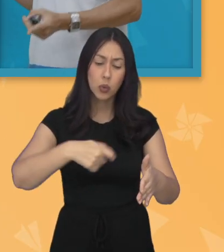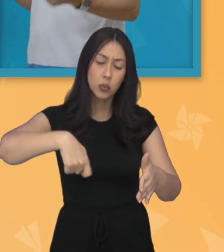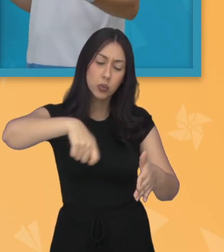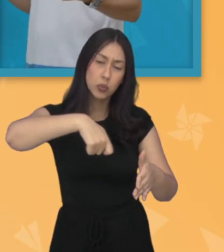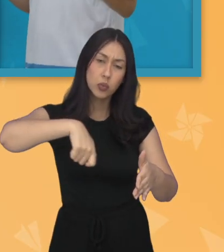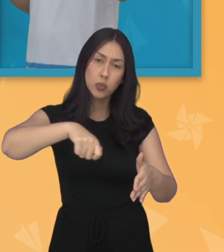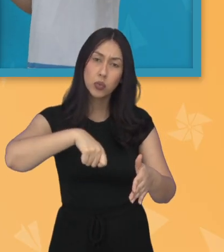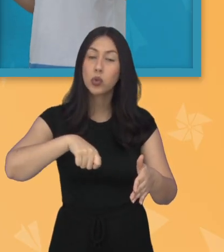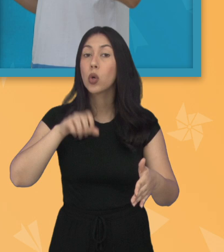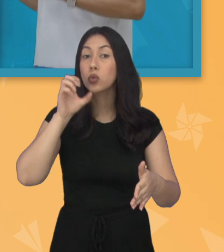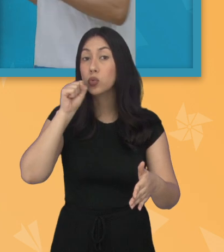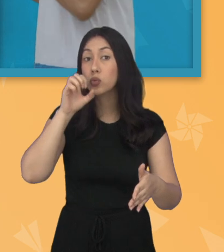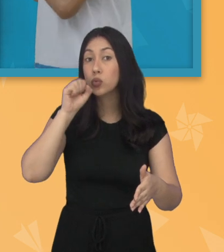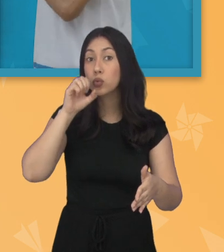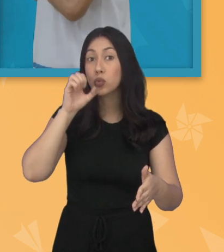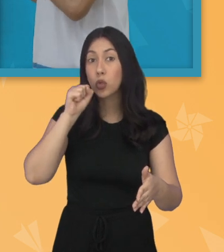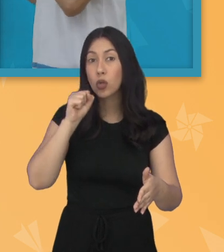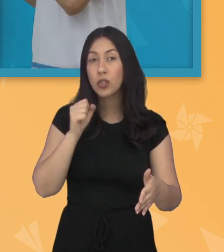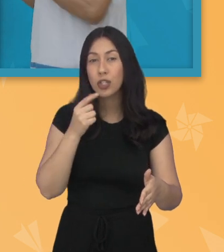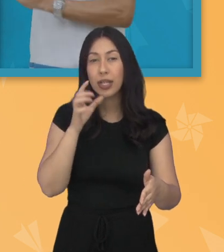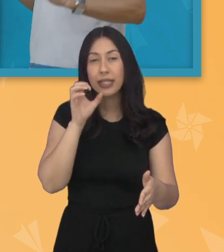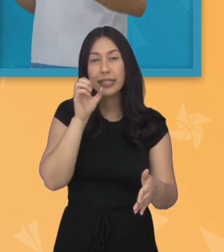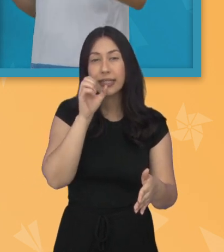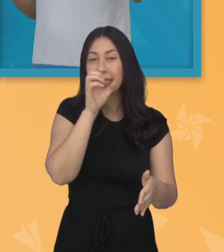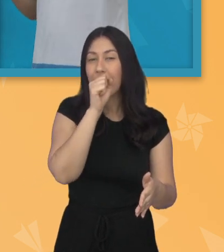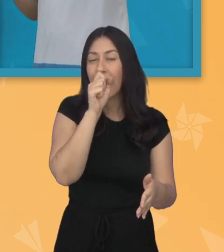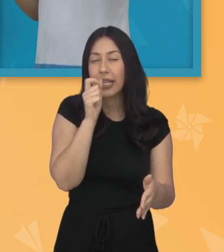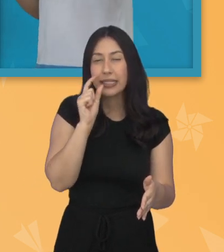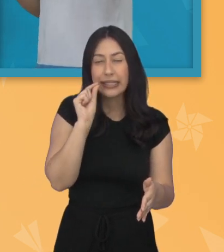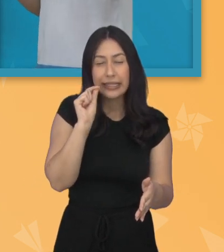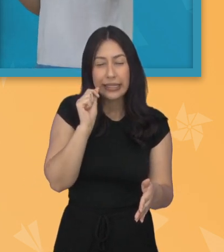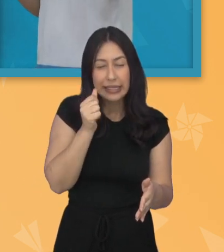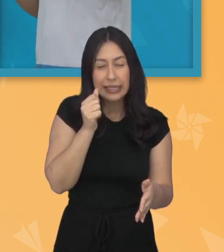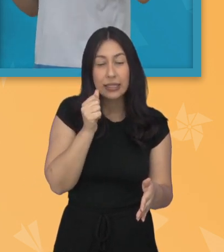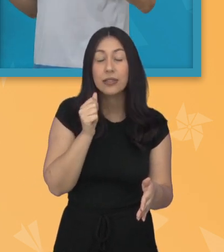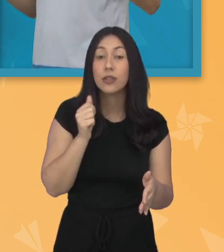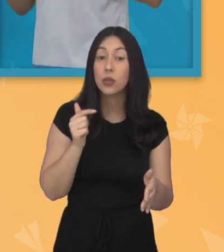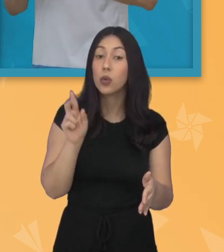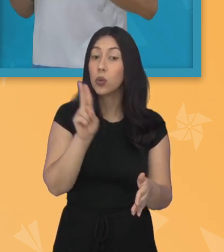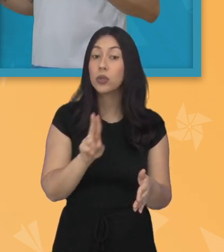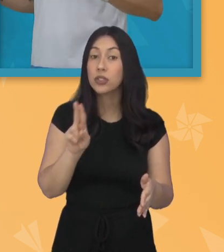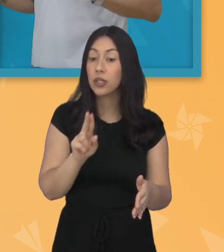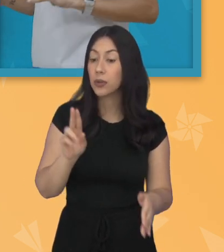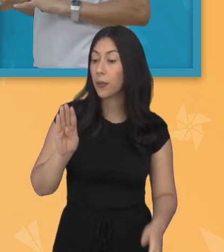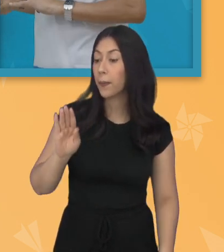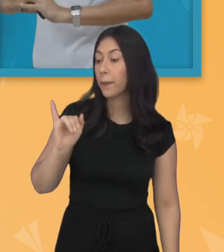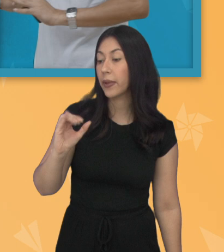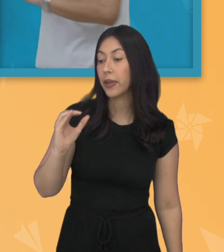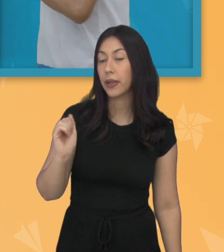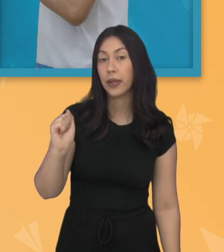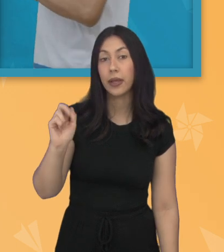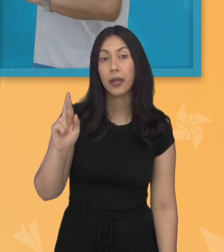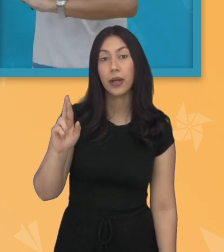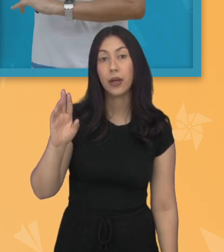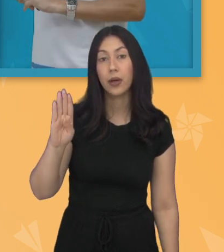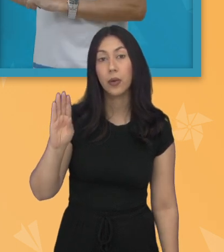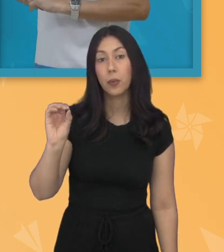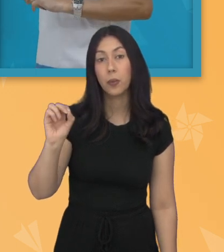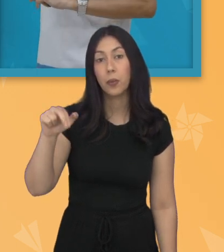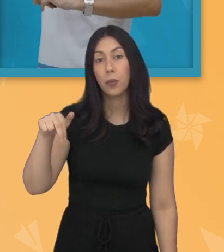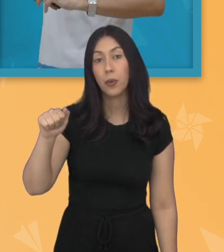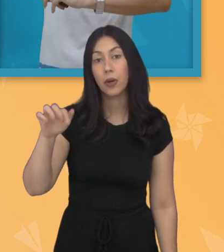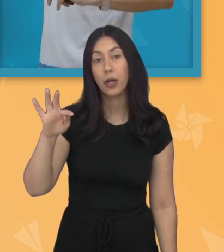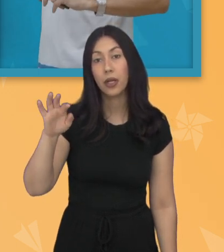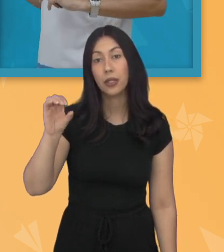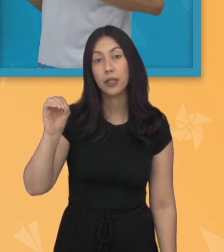limão adicionando-se a ele uma pequena quantidade de bicarbonato de sódio, coisas encontradas na nossa cozinha. A reação